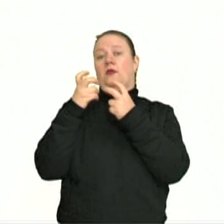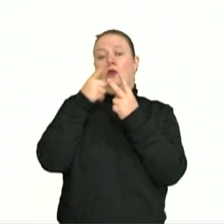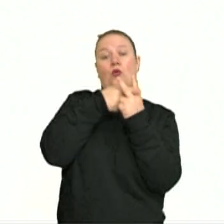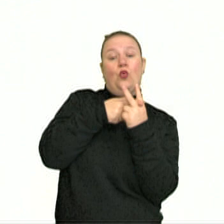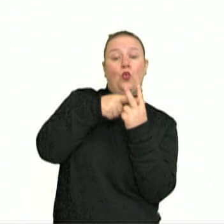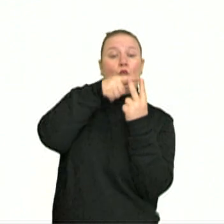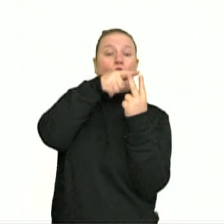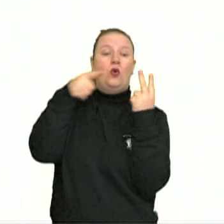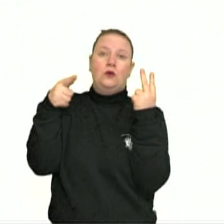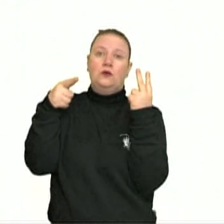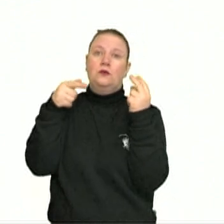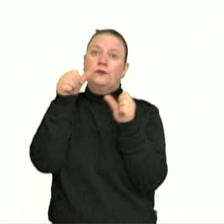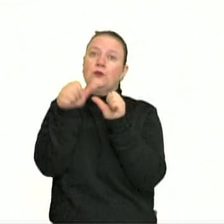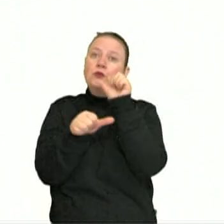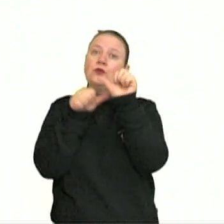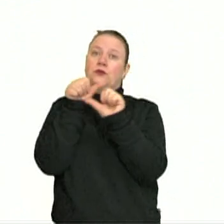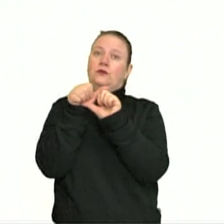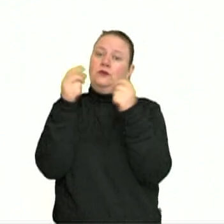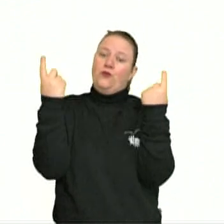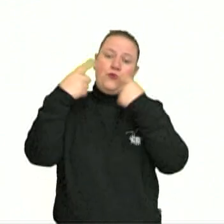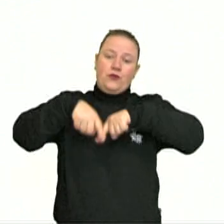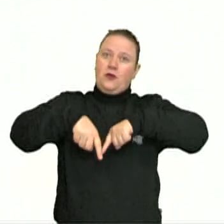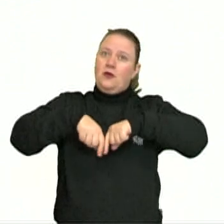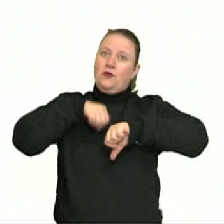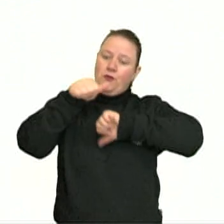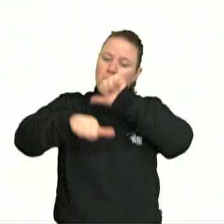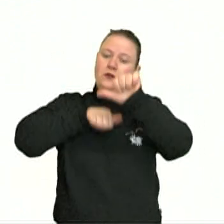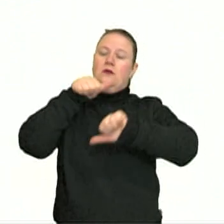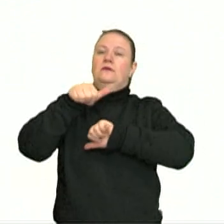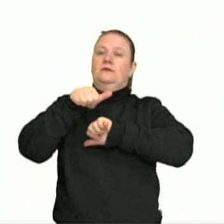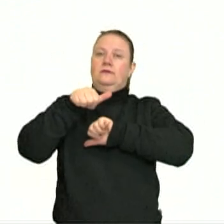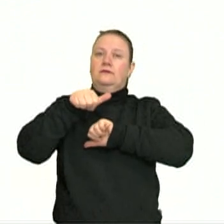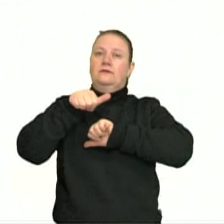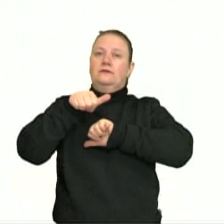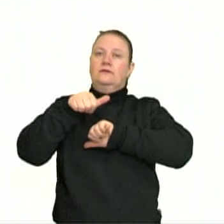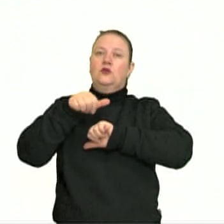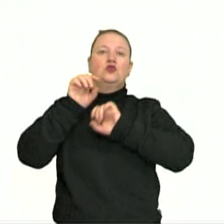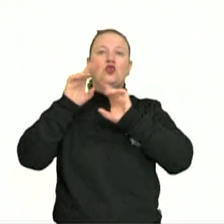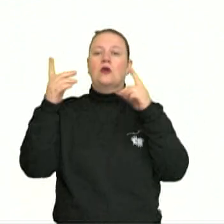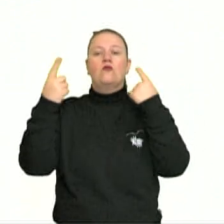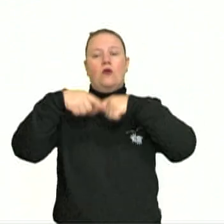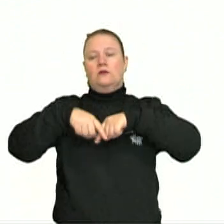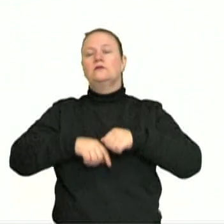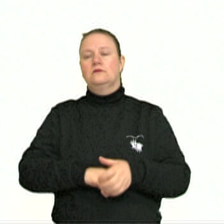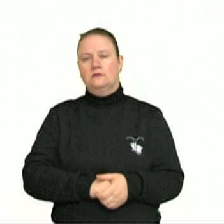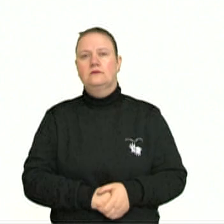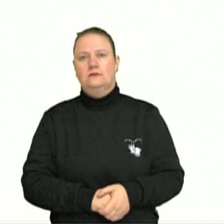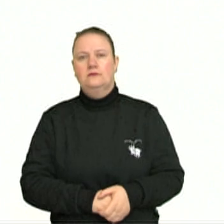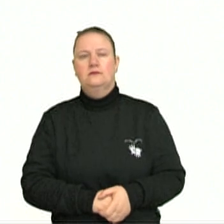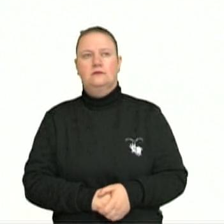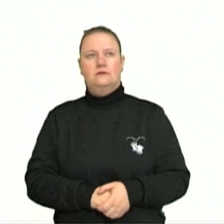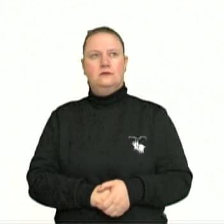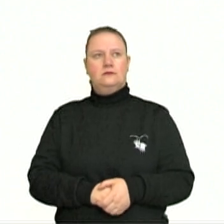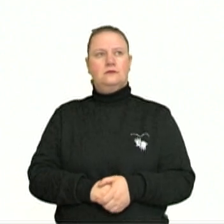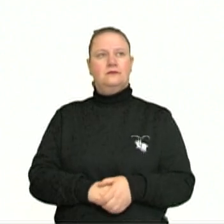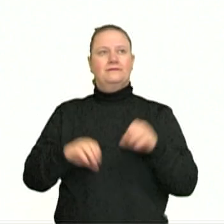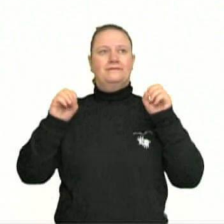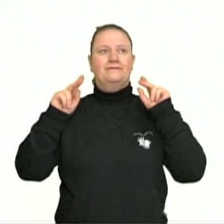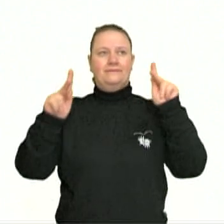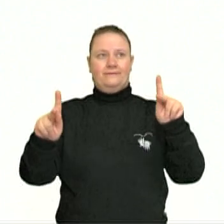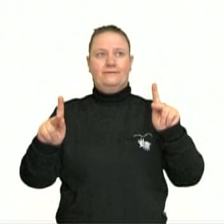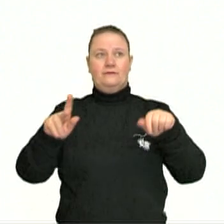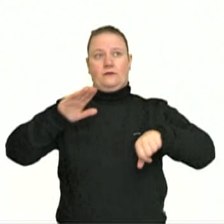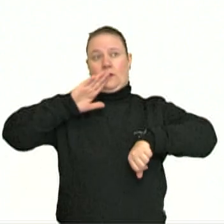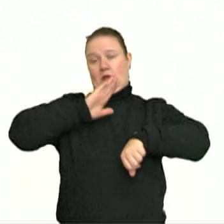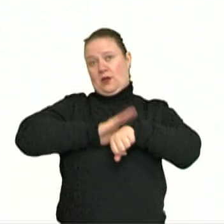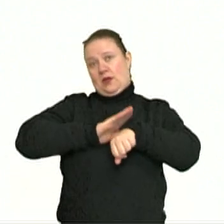essa proporção acaba invertendo, né? A única coisa que a gente sabe é que eles são inversamente, só isso. Ok? Beleza, então com